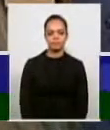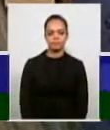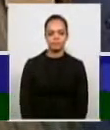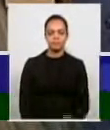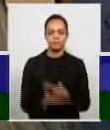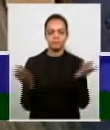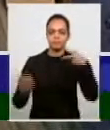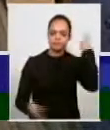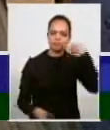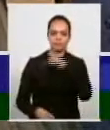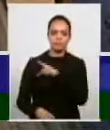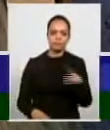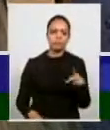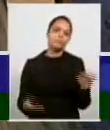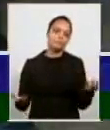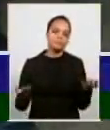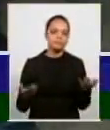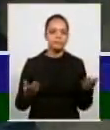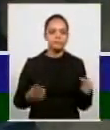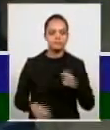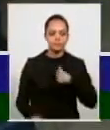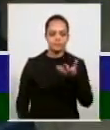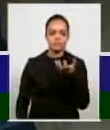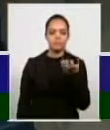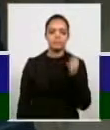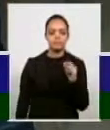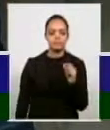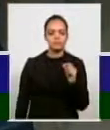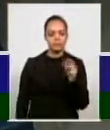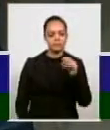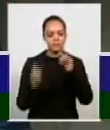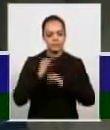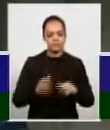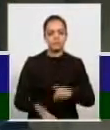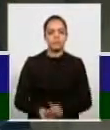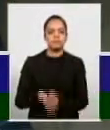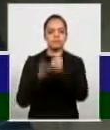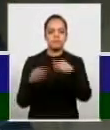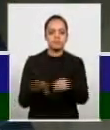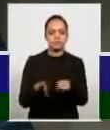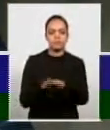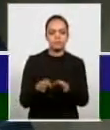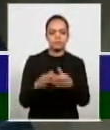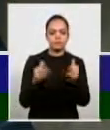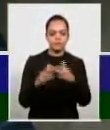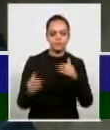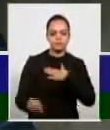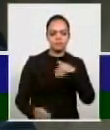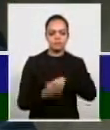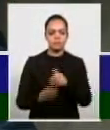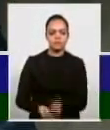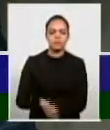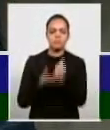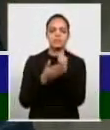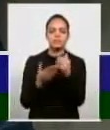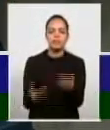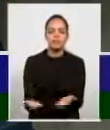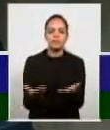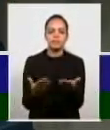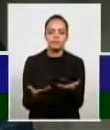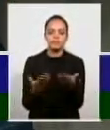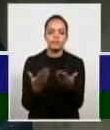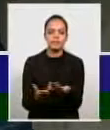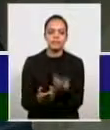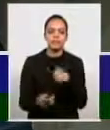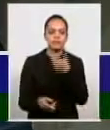Senhores vereadores, senhor presidente, nós quero deixar aqui favorável também aos requerimentos, o meu voto favorável, e deixar aqui,